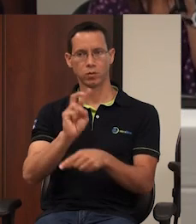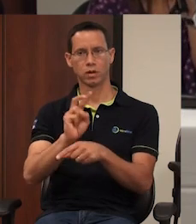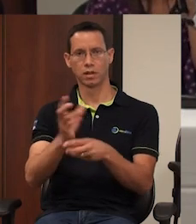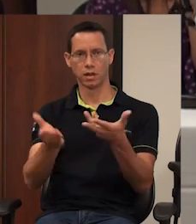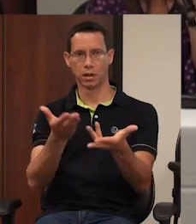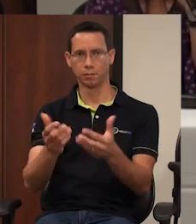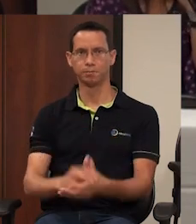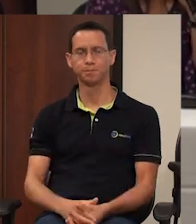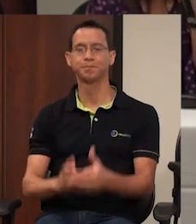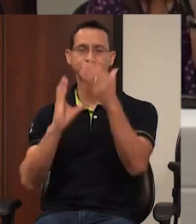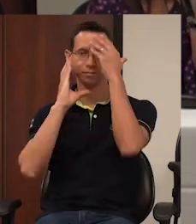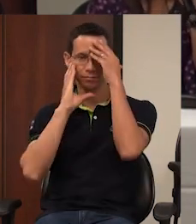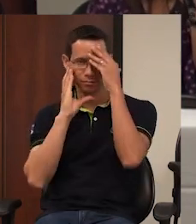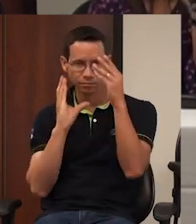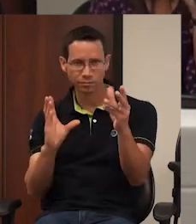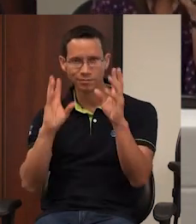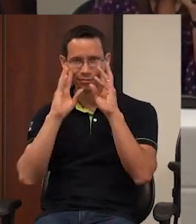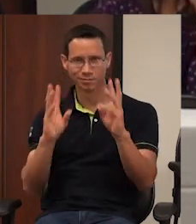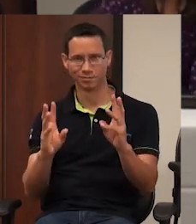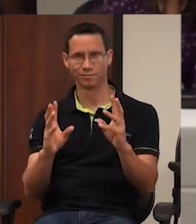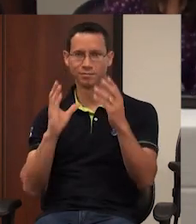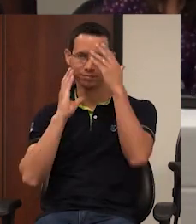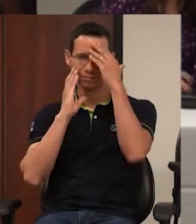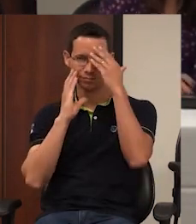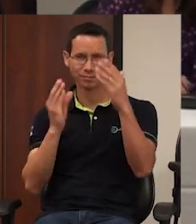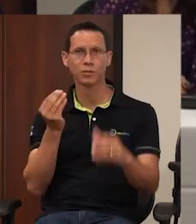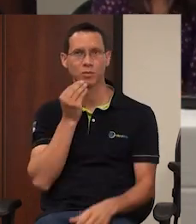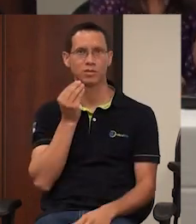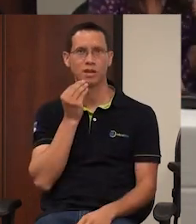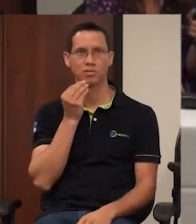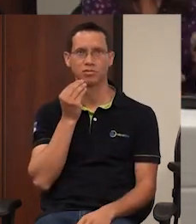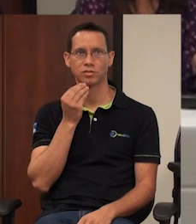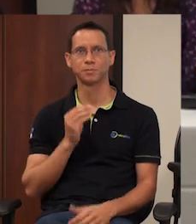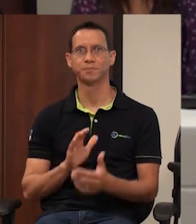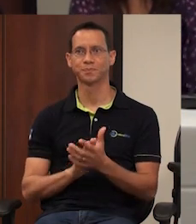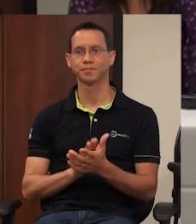Agradeço a atenção de todos e muito obrigada por essa oportunidade.